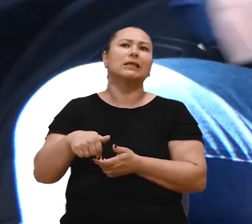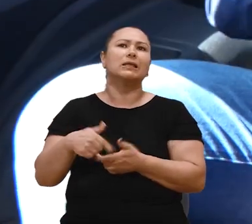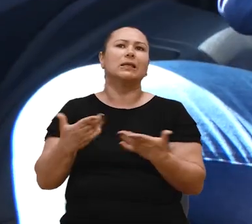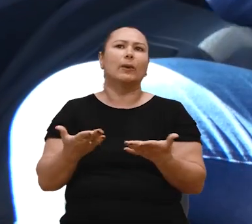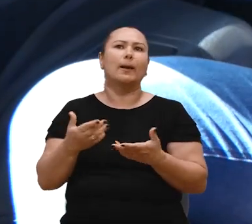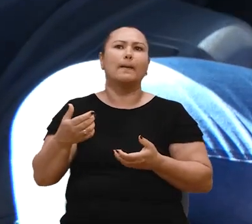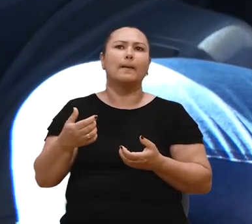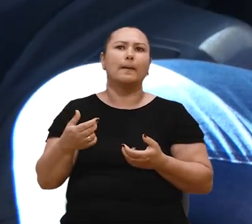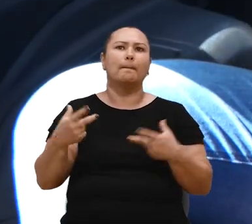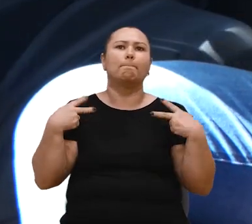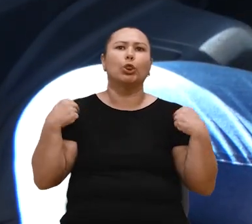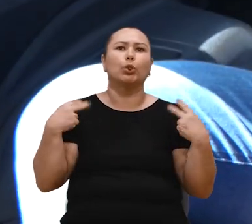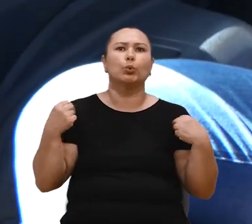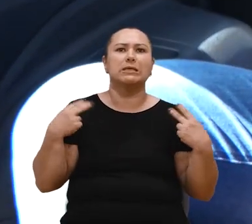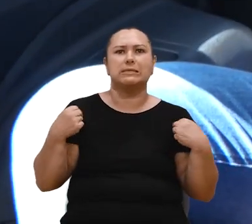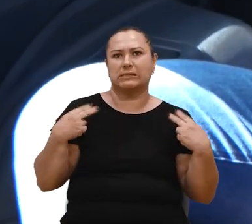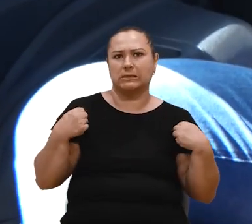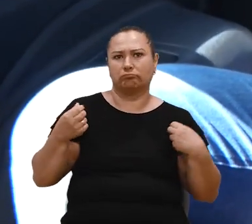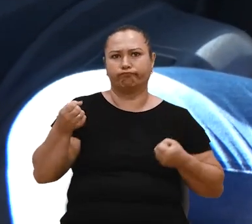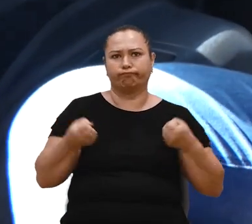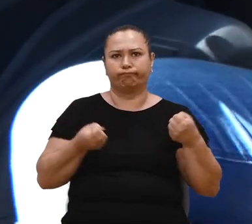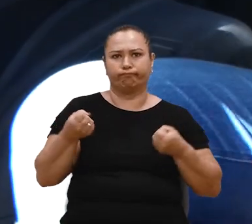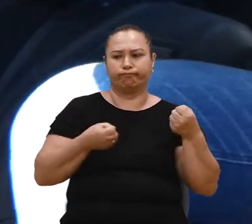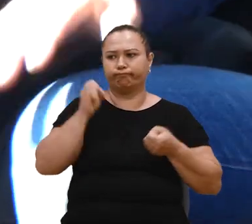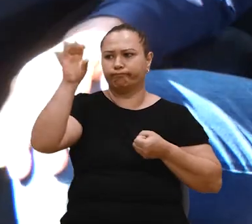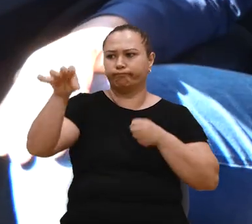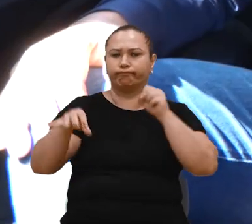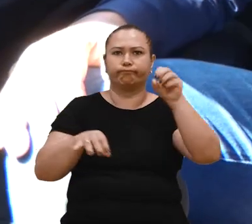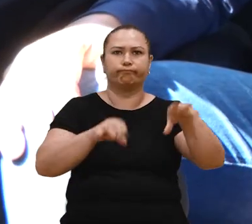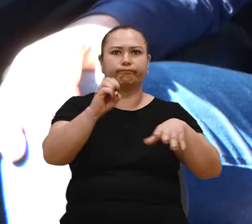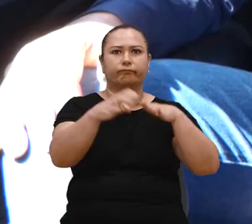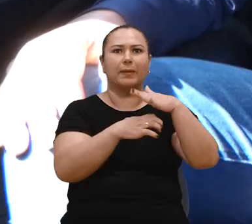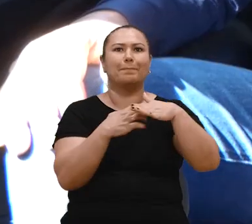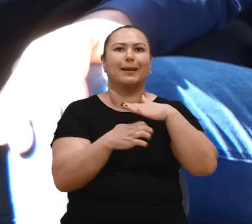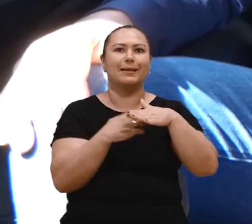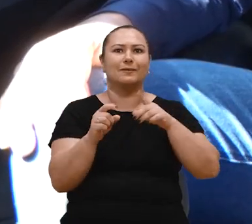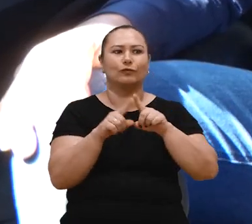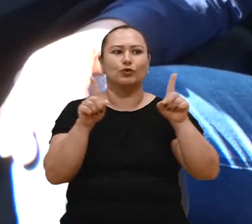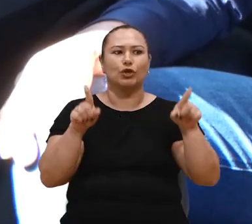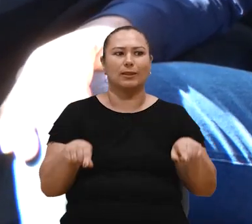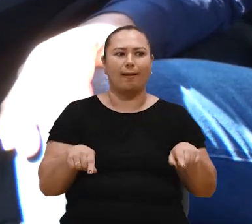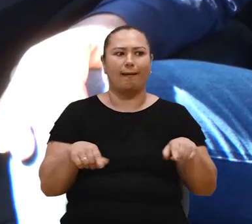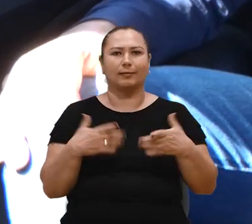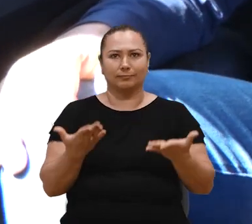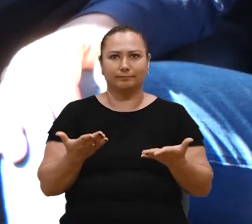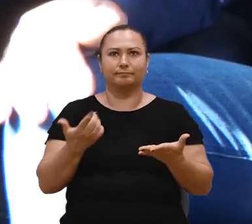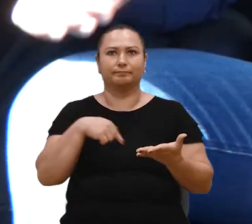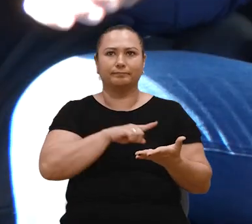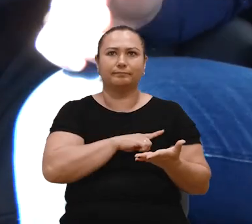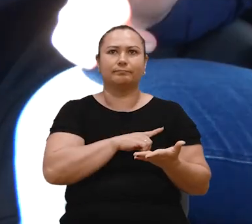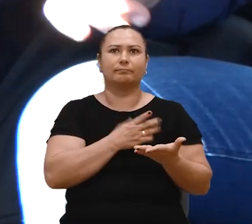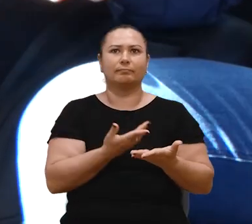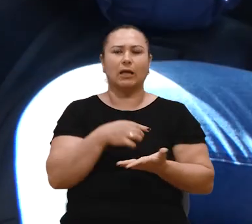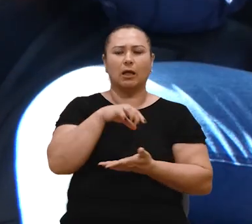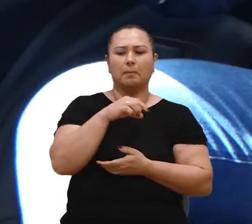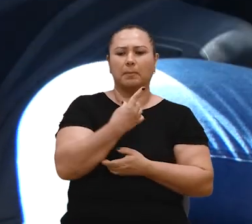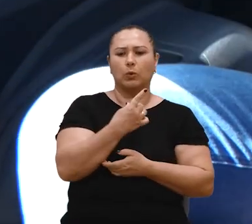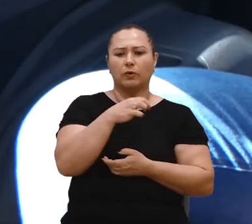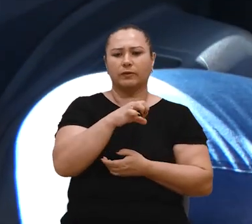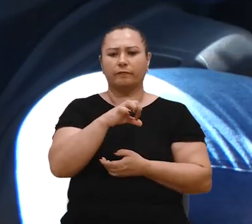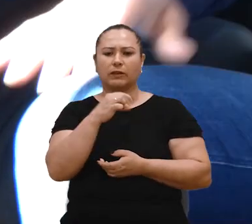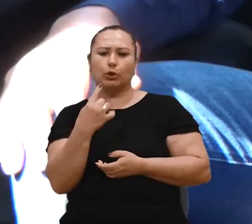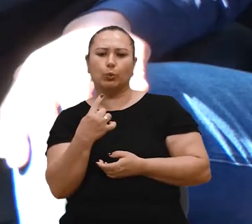eu era motorista de Kombi, na época eu levava funcionário de empresa. Que ano é isso, vereador? Né? Em 91, 92,